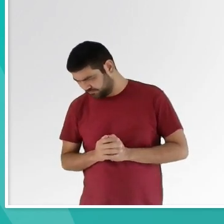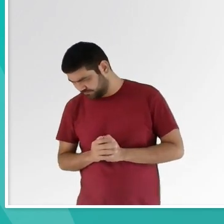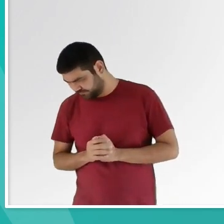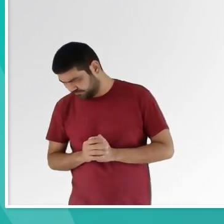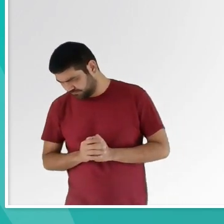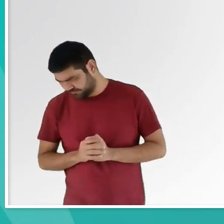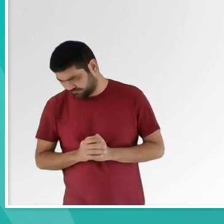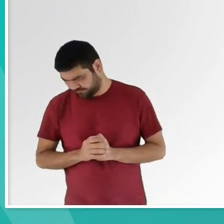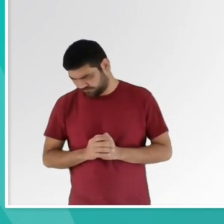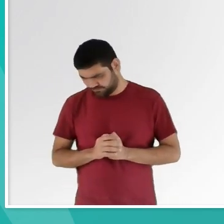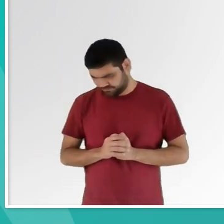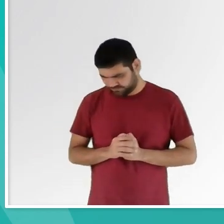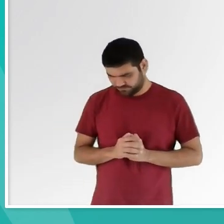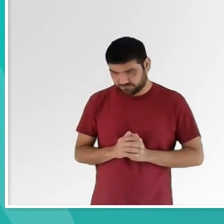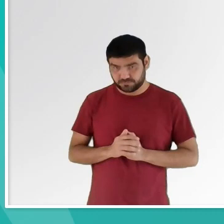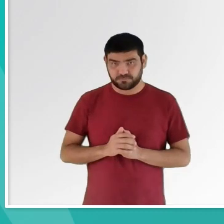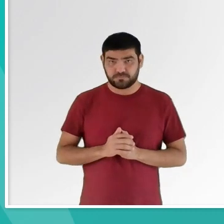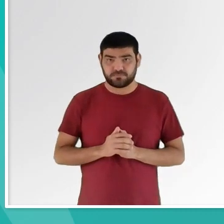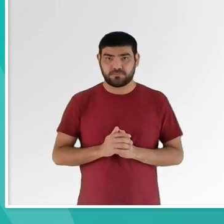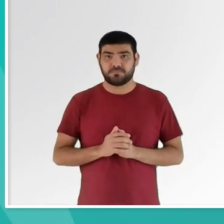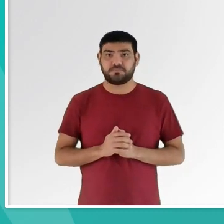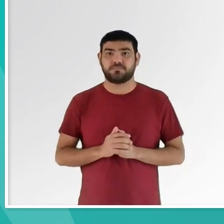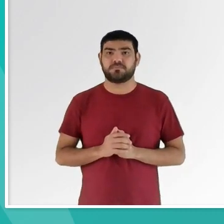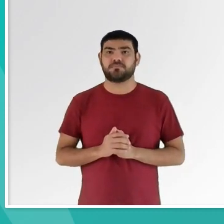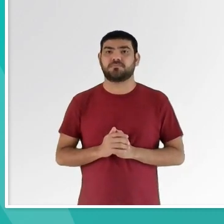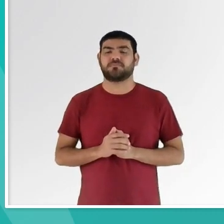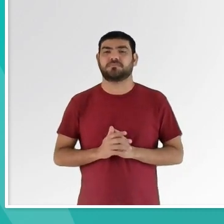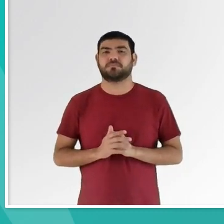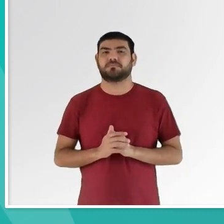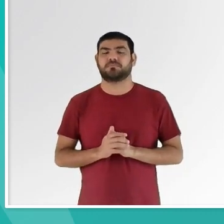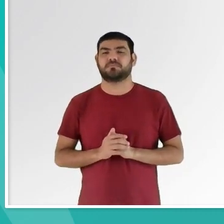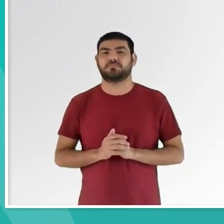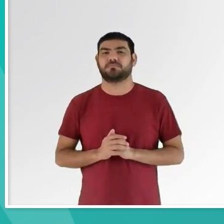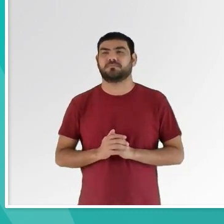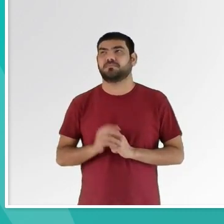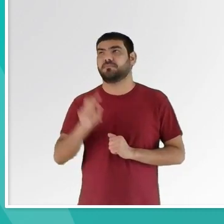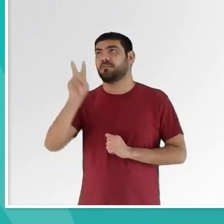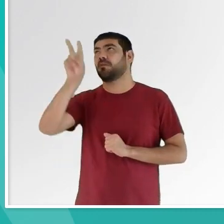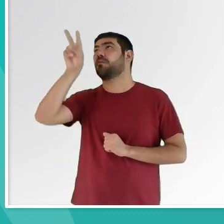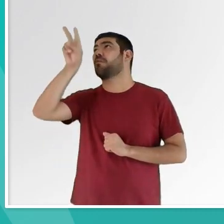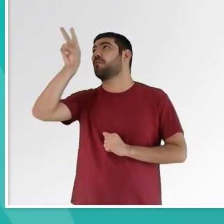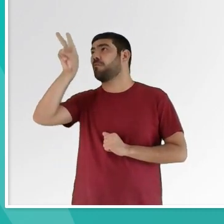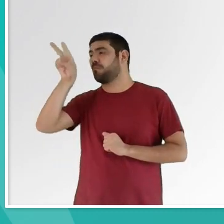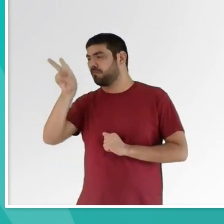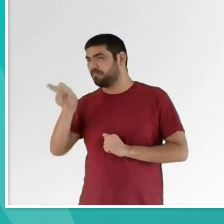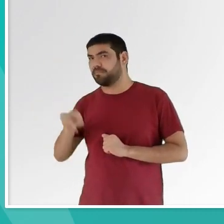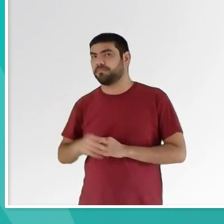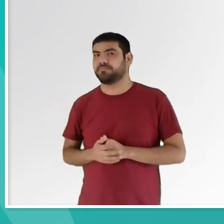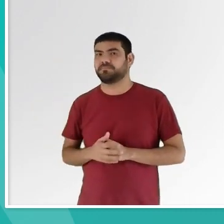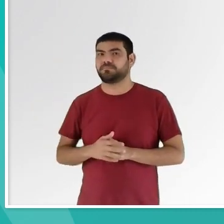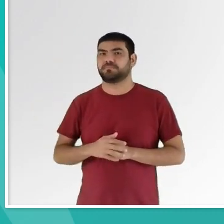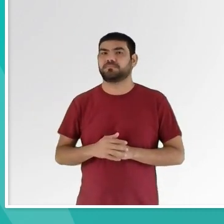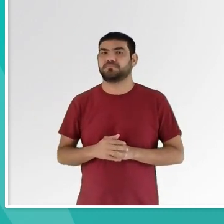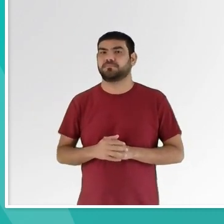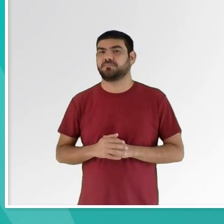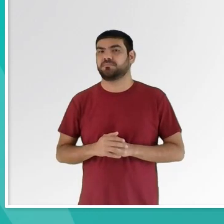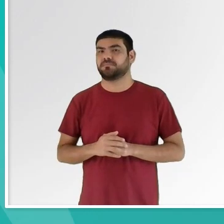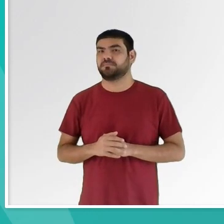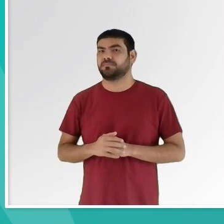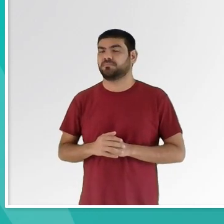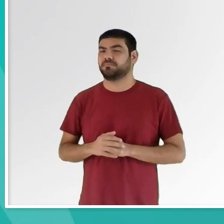pintura da vida, né? A prática de esboçar uma tigela de frutas, natureza morta, o desenho de um